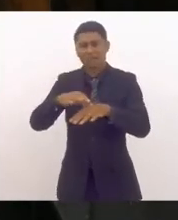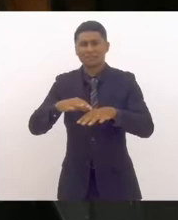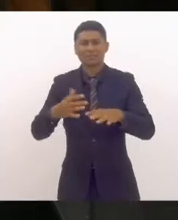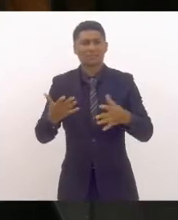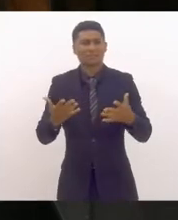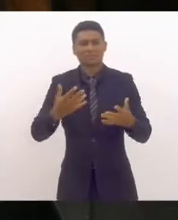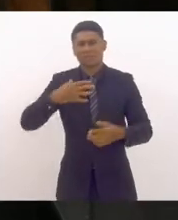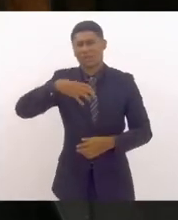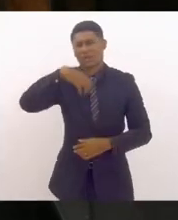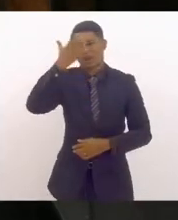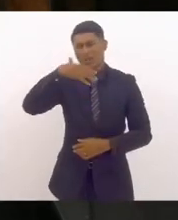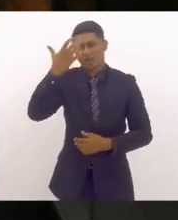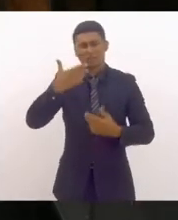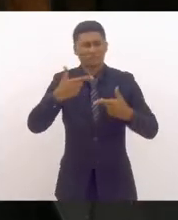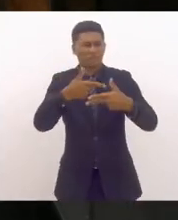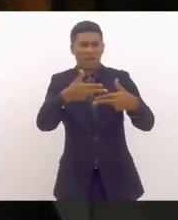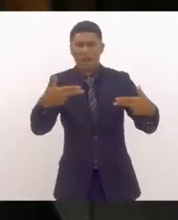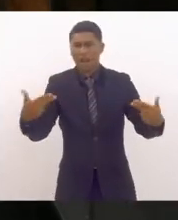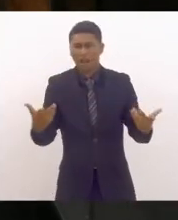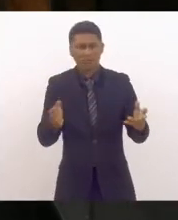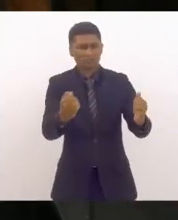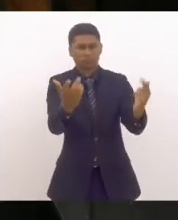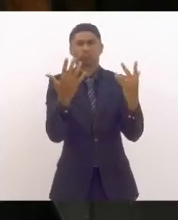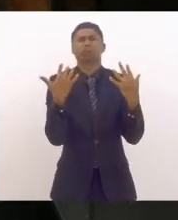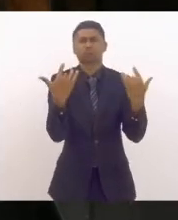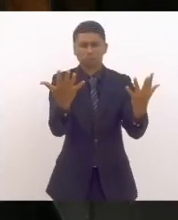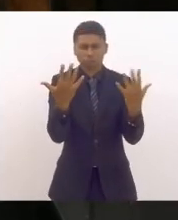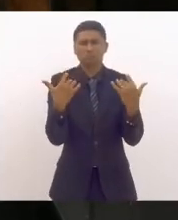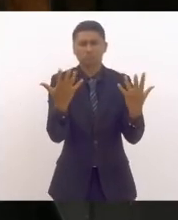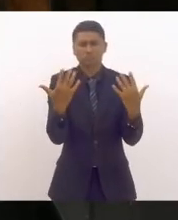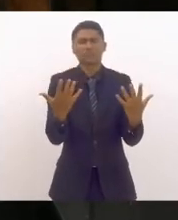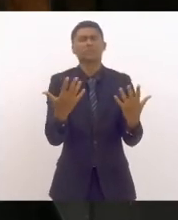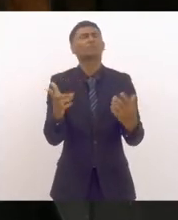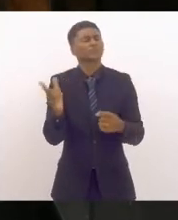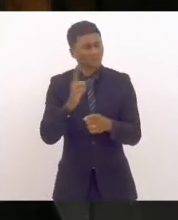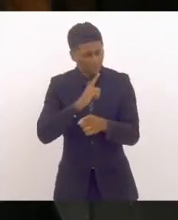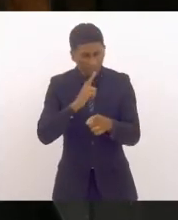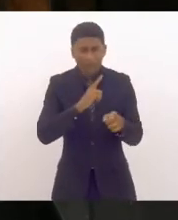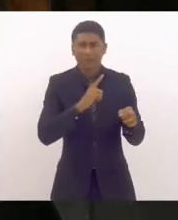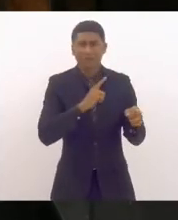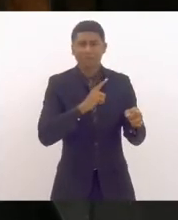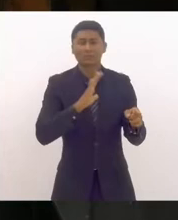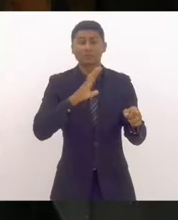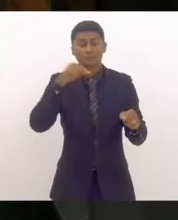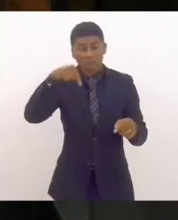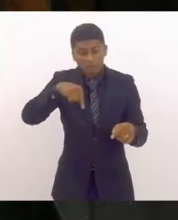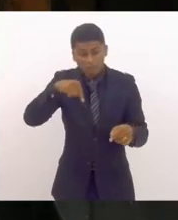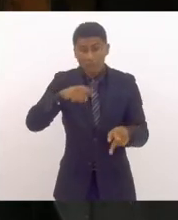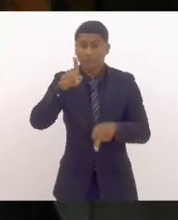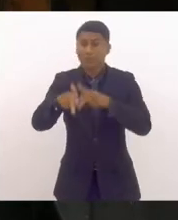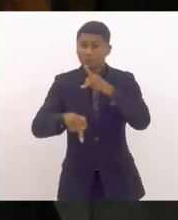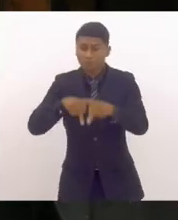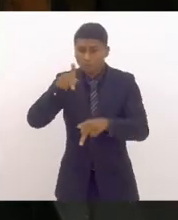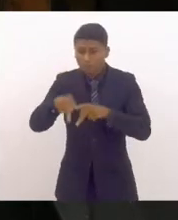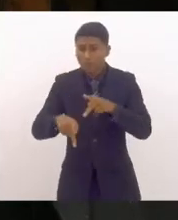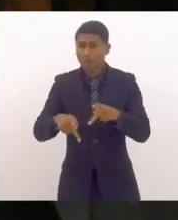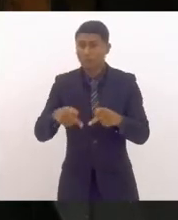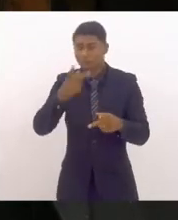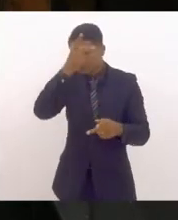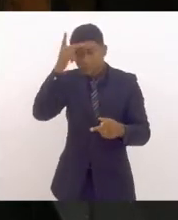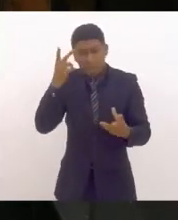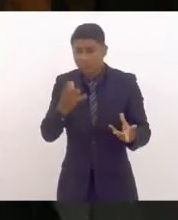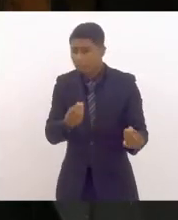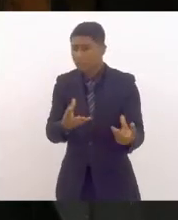e frutas Ah e ainda assim uma parcela significativa da nossa população passa